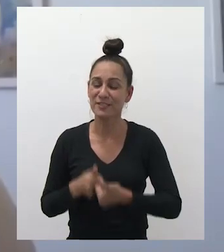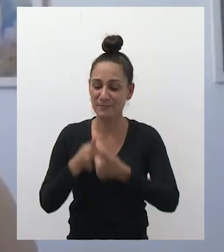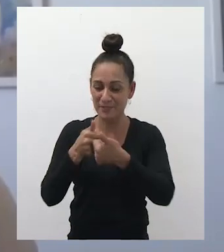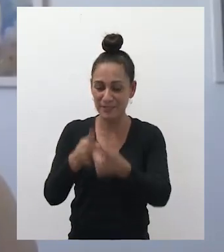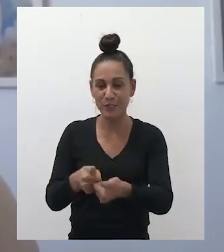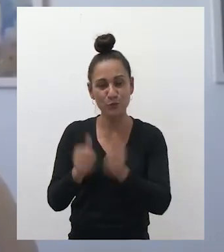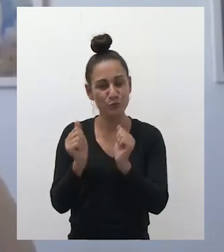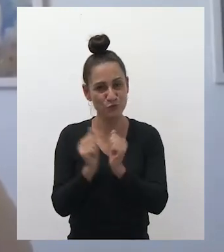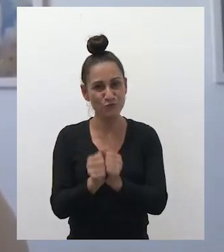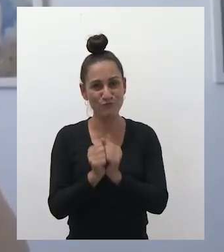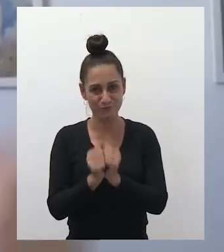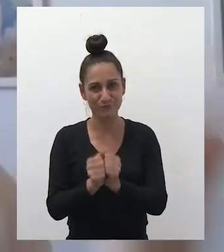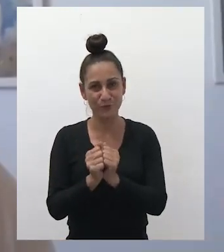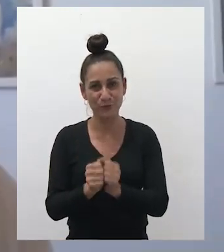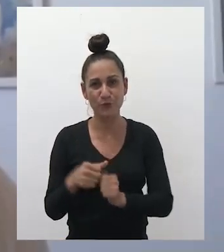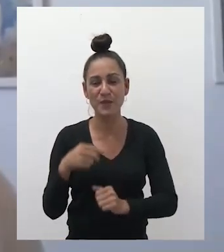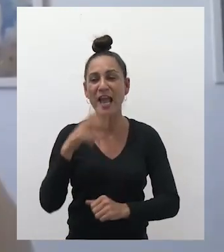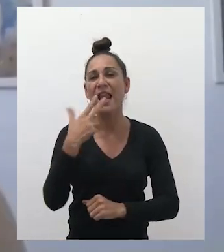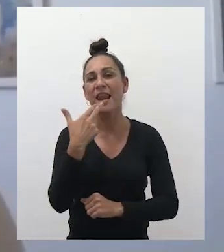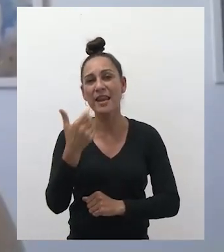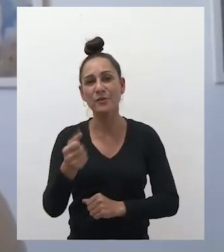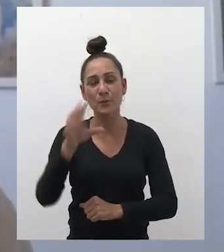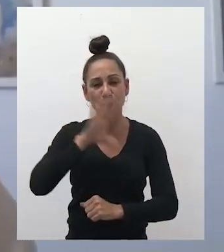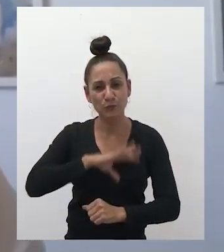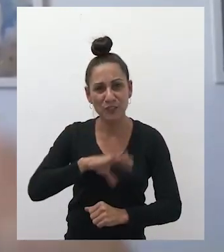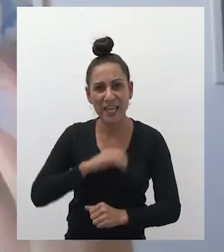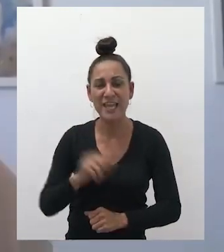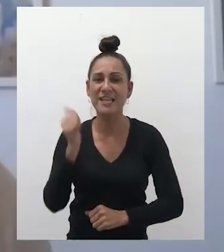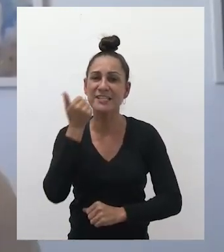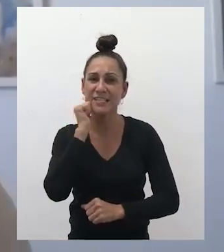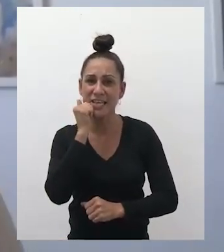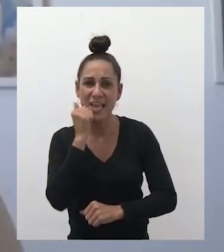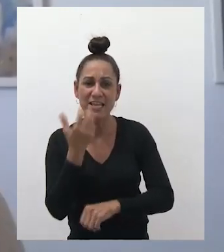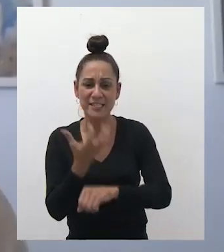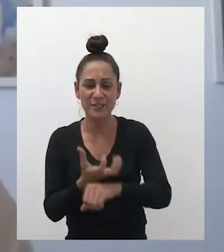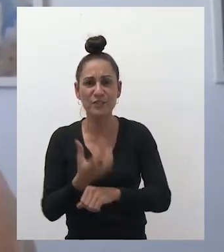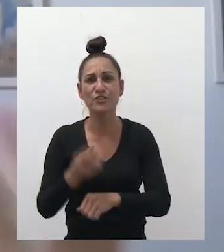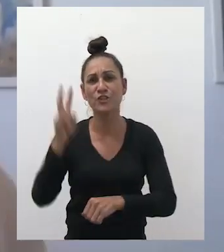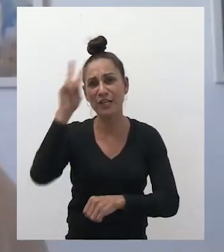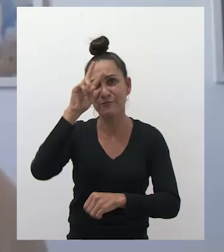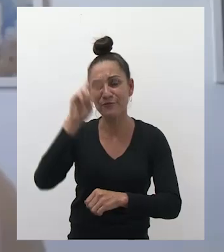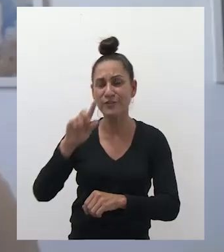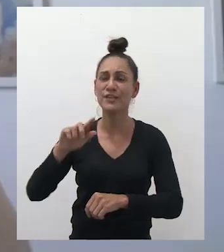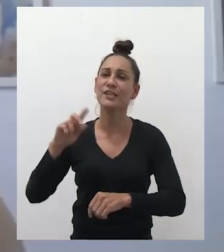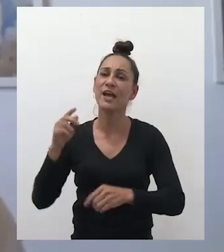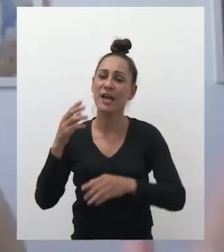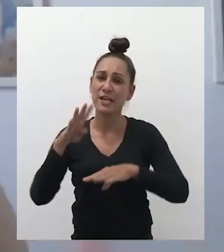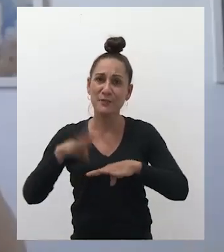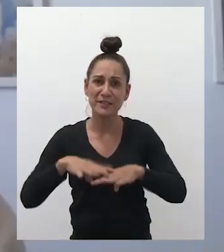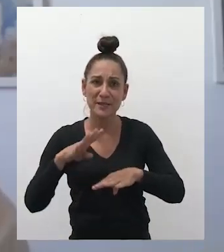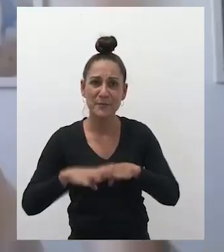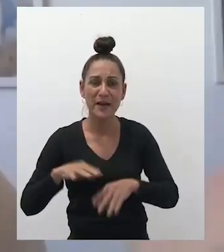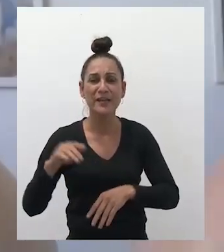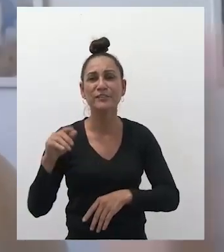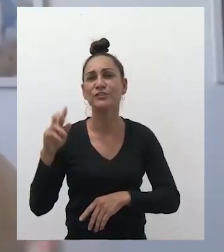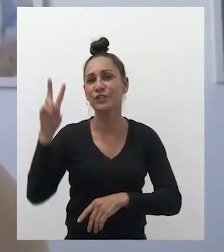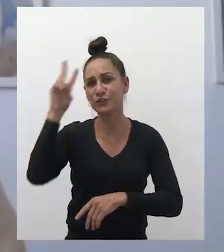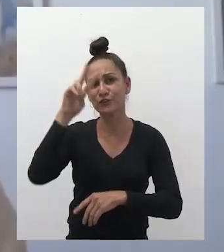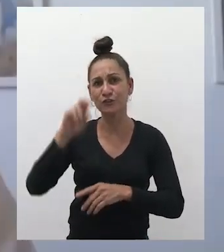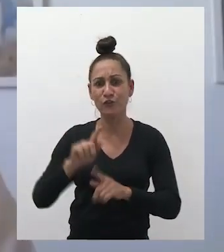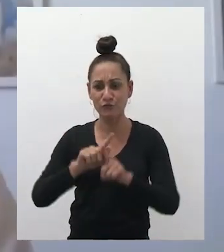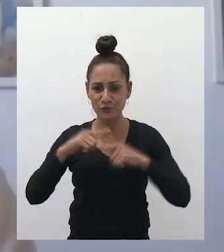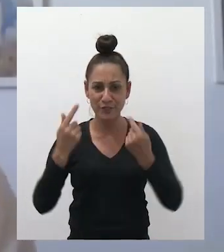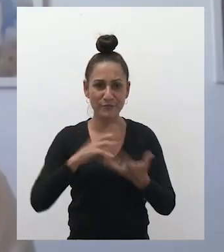comigo. Aí, língua portuguesa, ciências, história, geografia, matemática, xadrez, tudo,